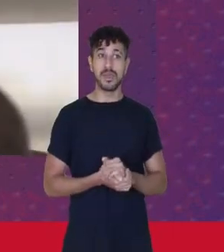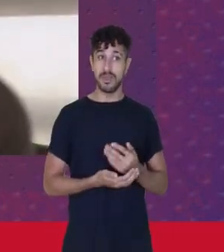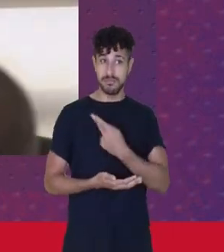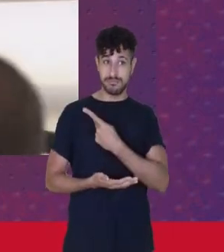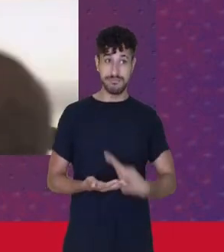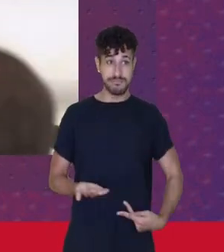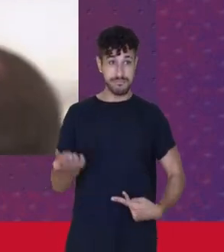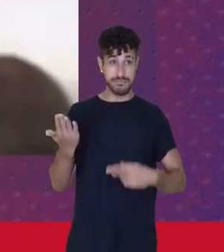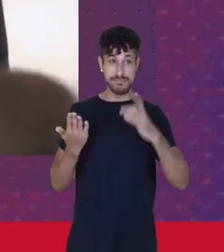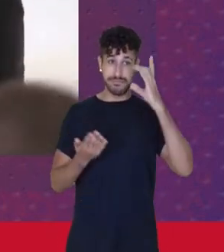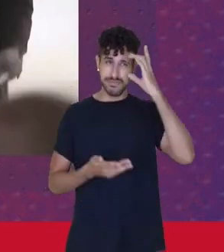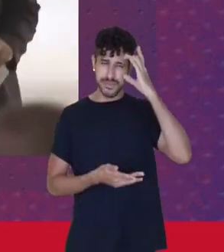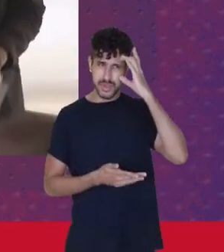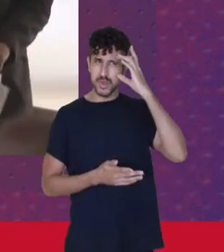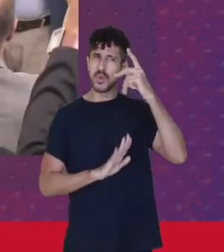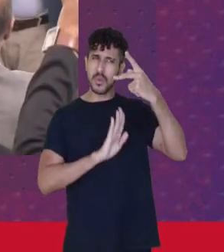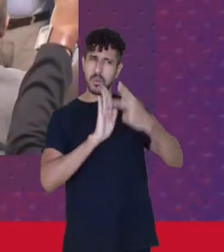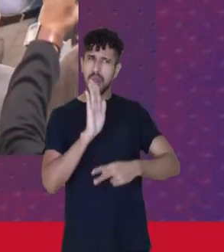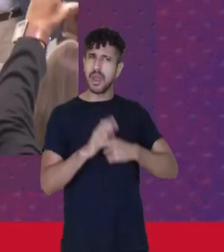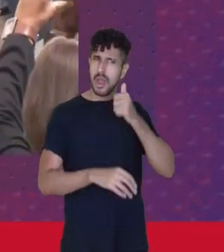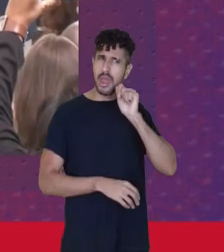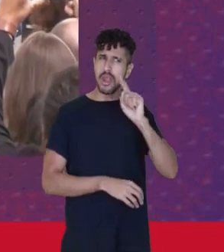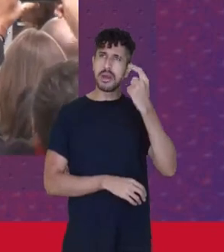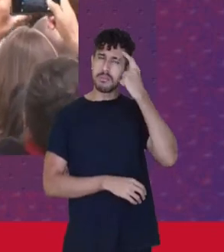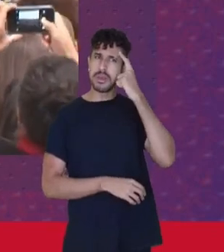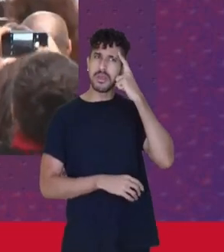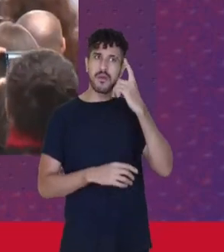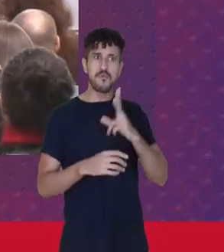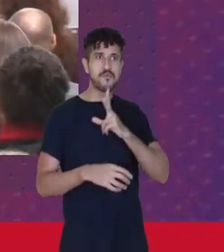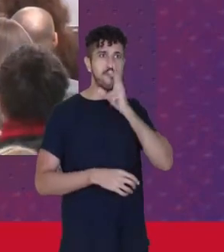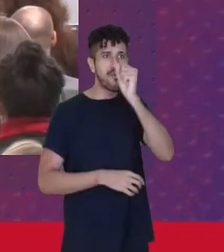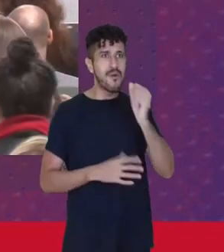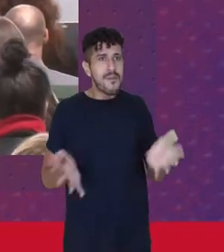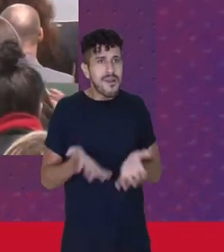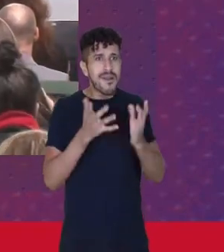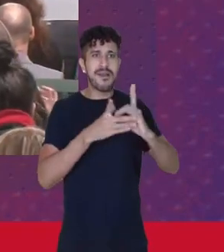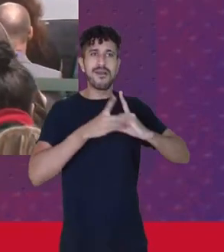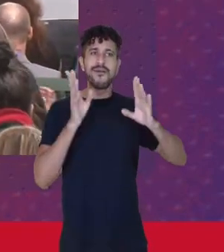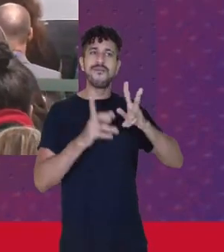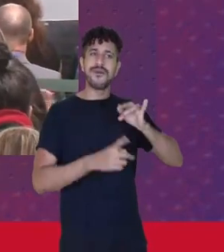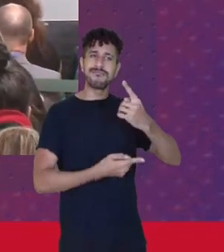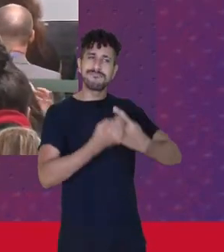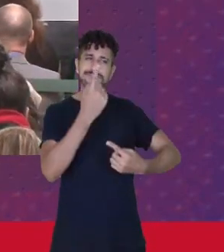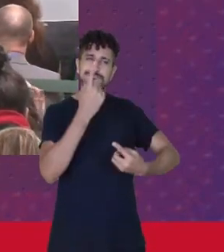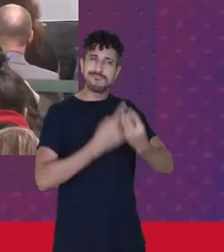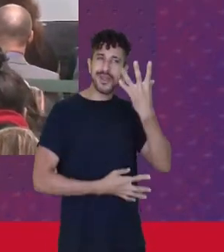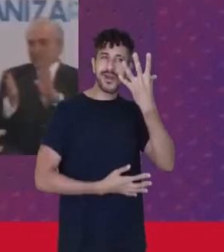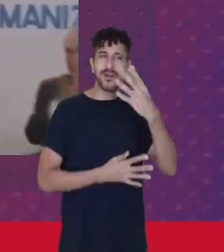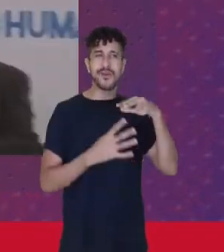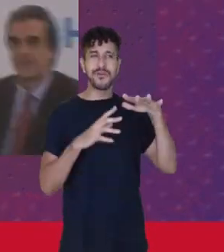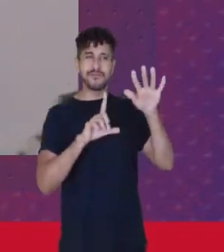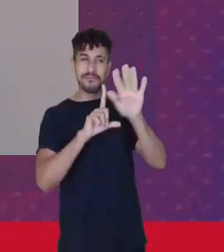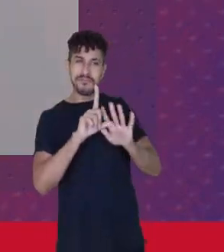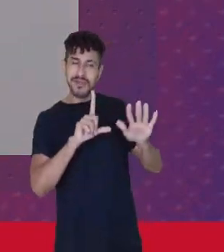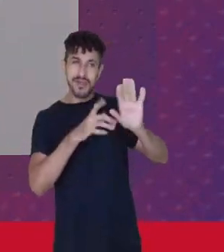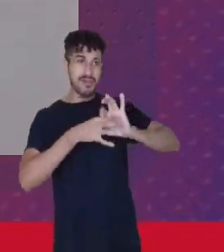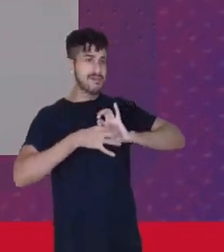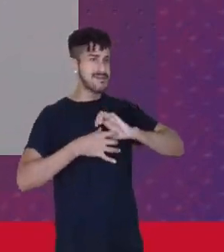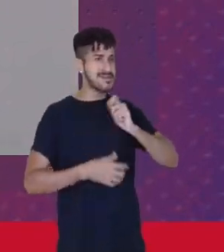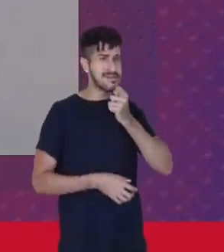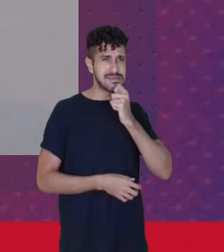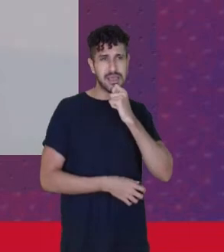presidenta Dilma Rousseff, a iniciativa fortalece a democracia e deve gerar um ambiente virtual livre